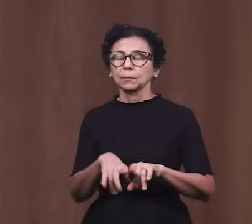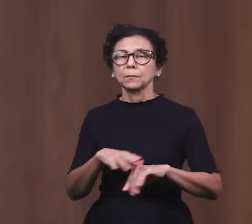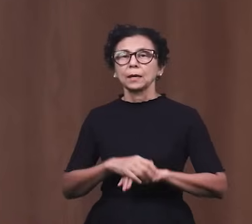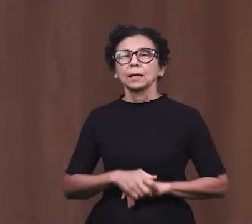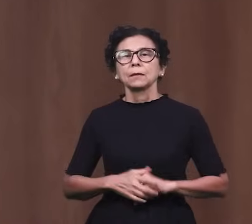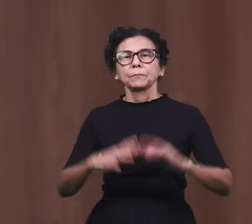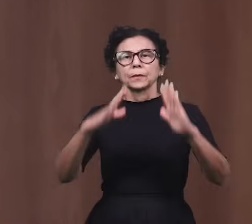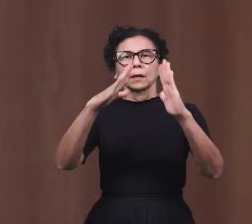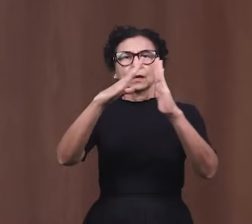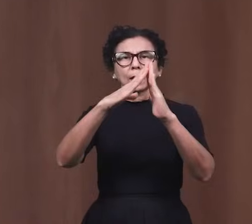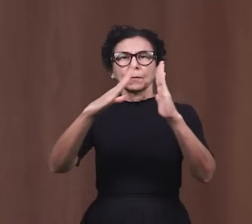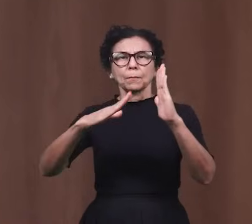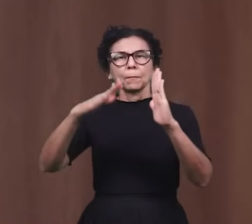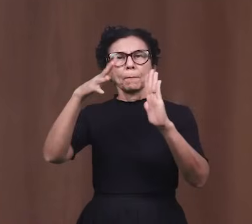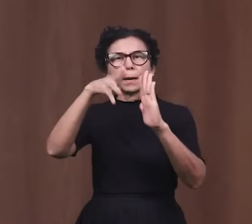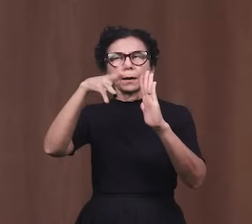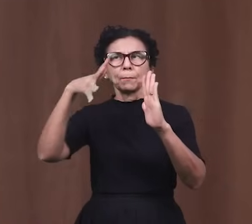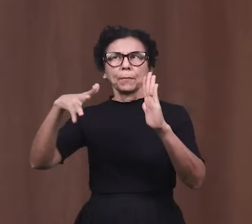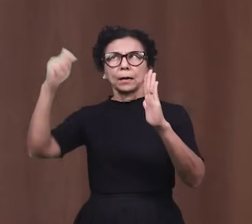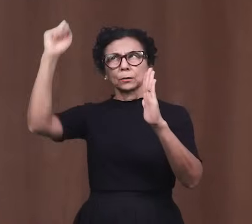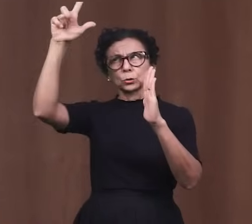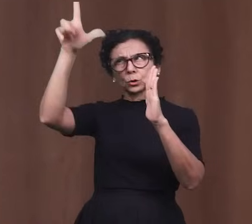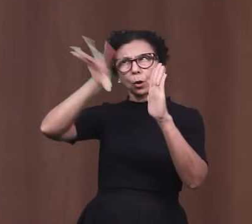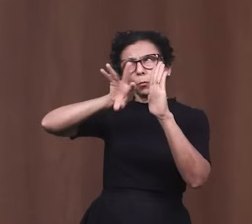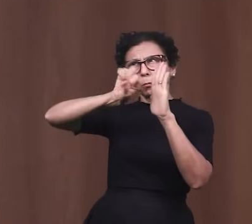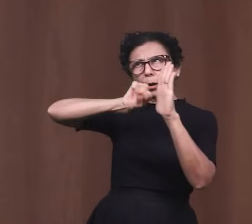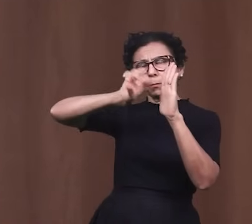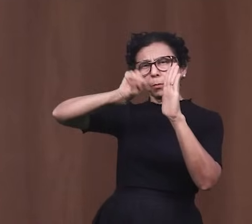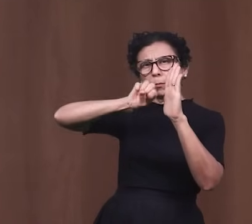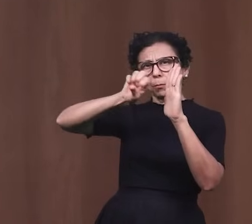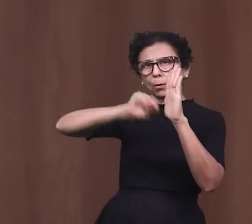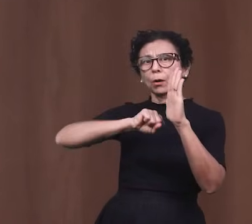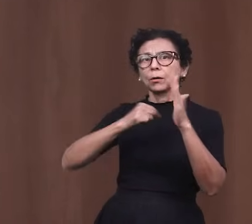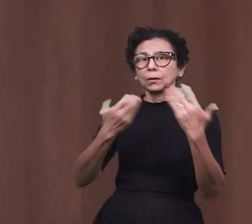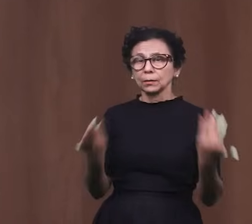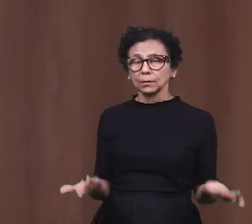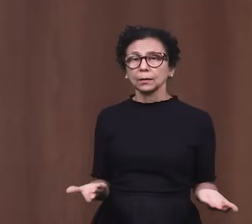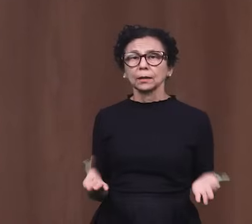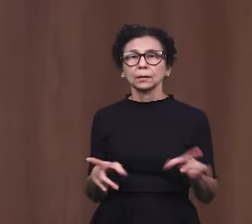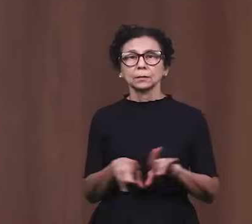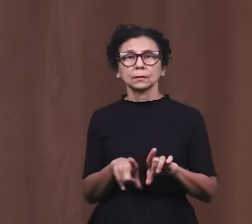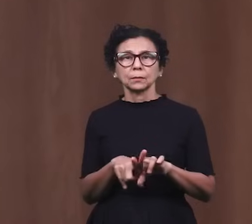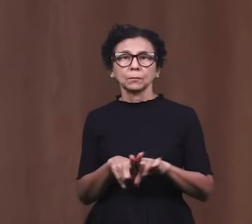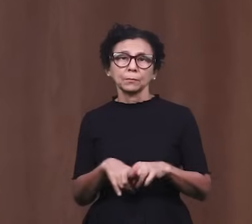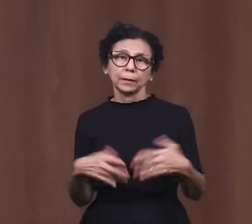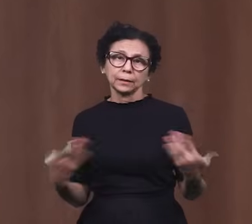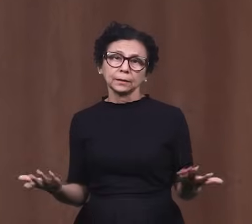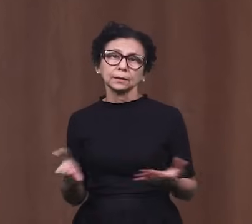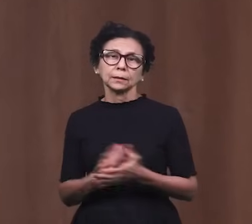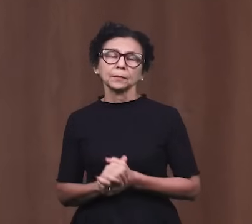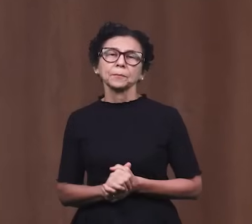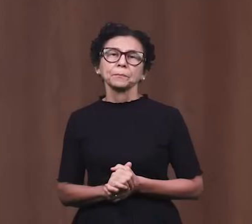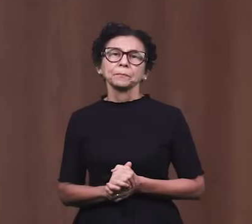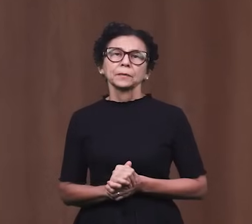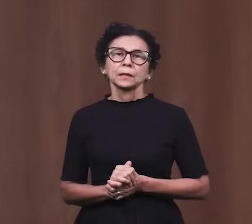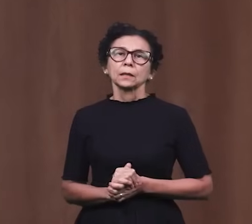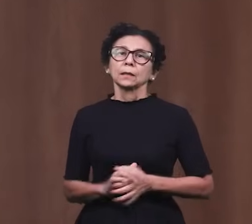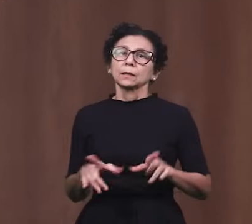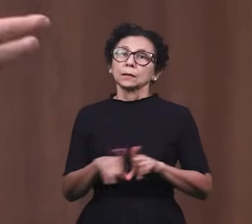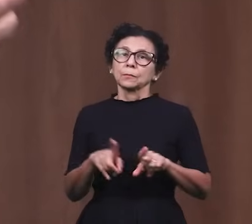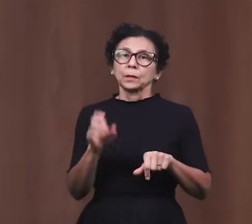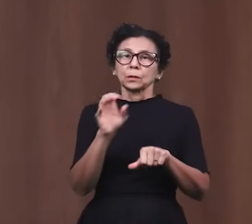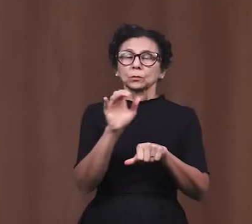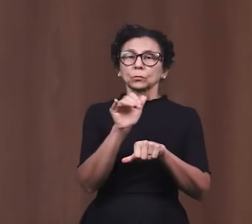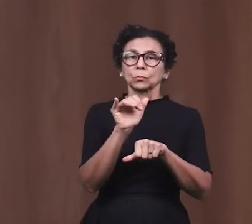interessante. Eu acabei esquecendo de falar, energia renovável, né? Hoje em dia é um ponto de preocupação, né? Justamente pelo consumo, e os